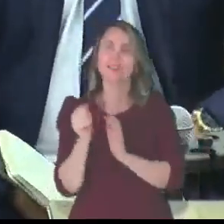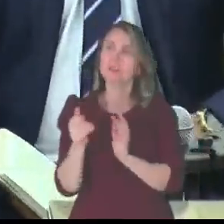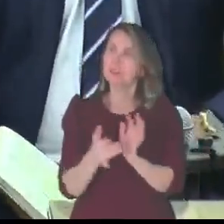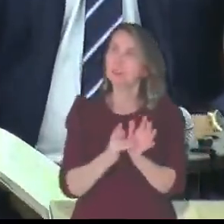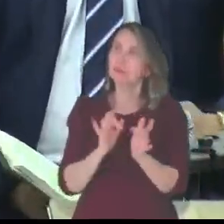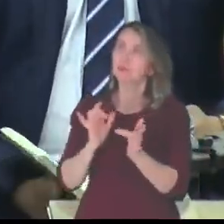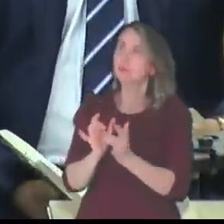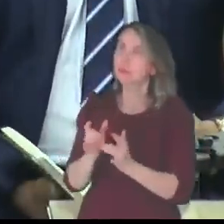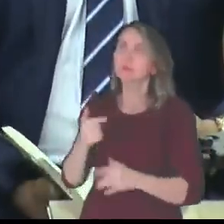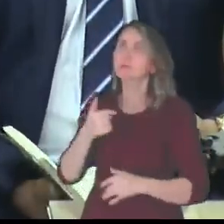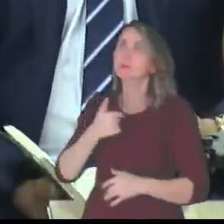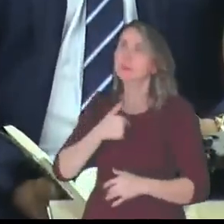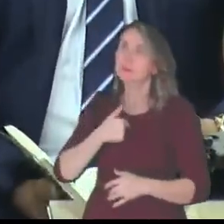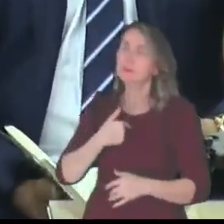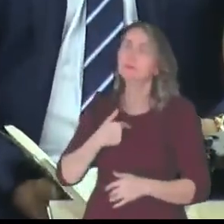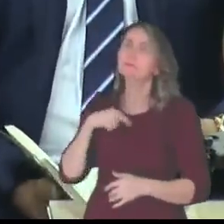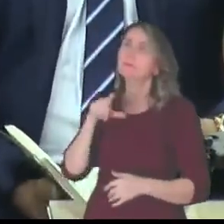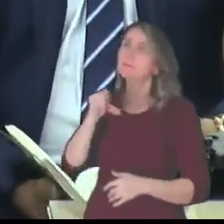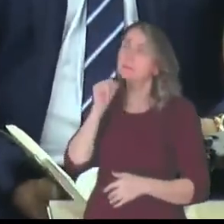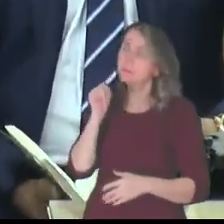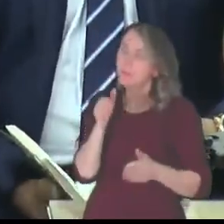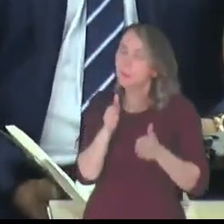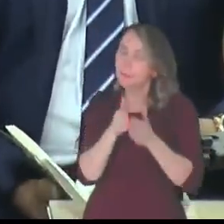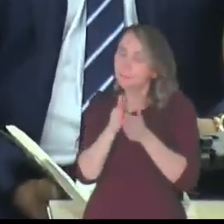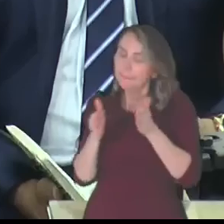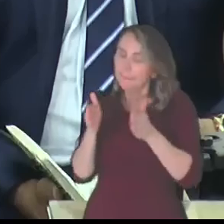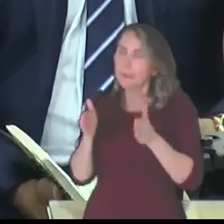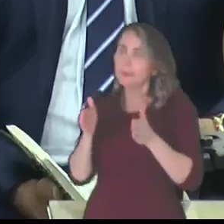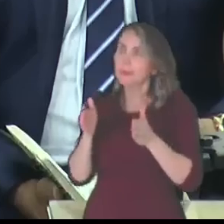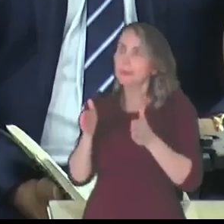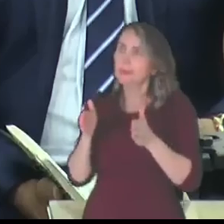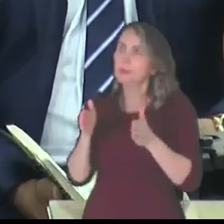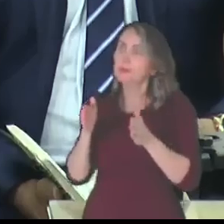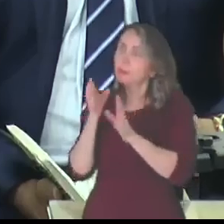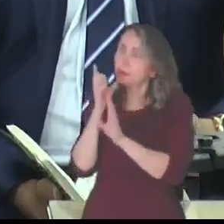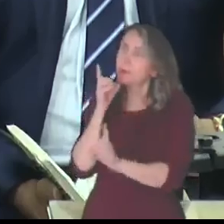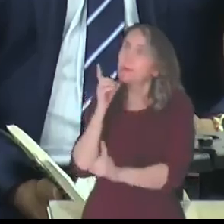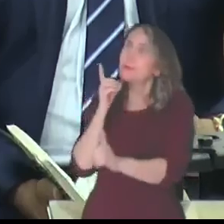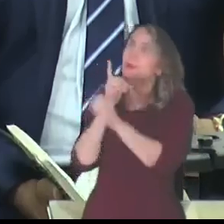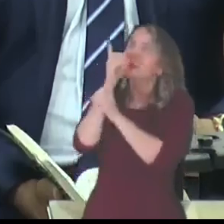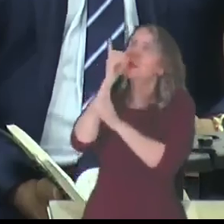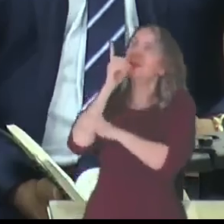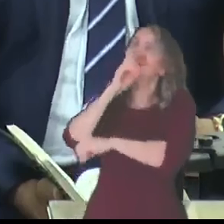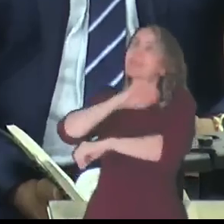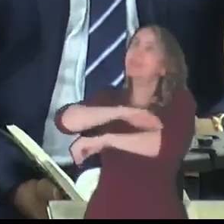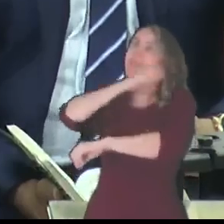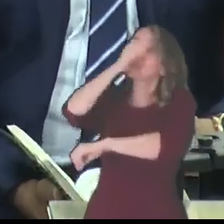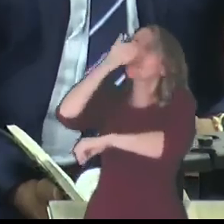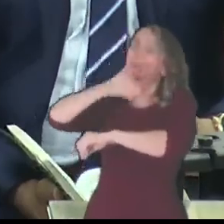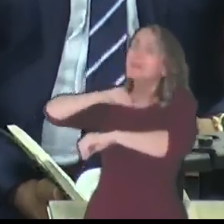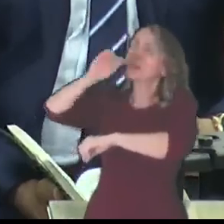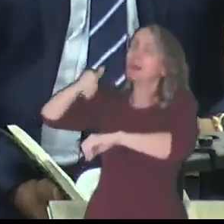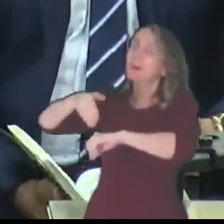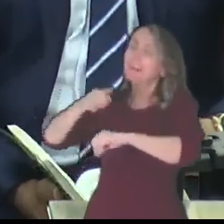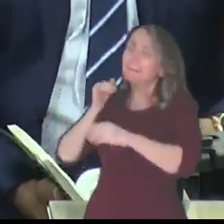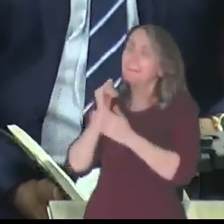para ter um encontro contigo no Monte da mirra e na colina do inferno